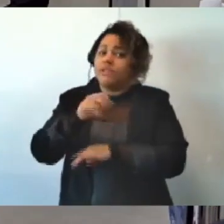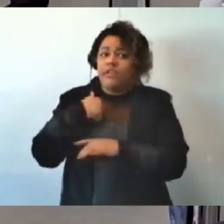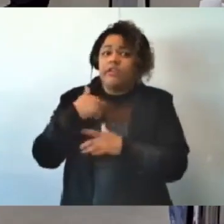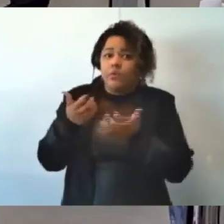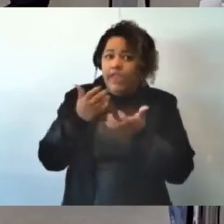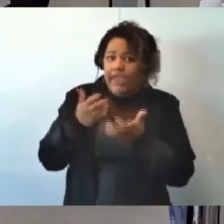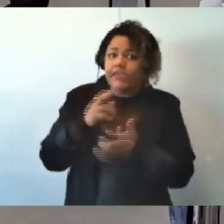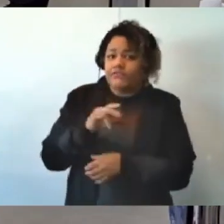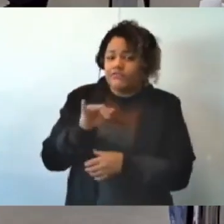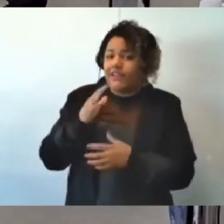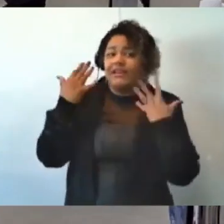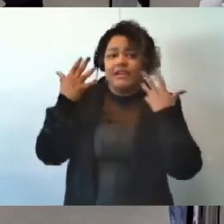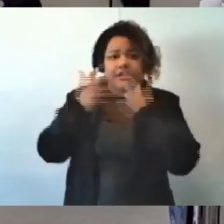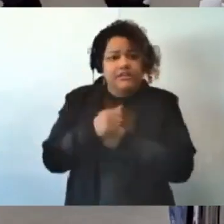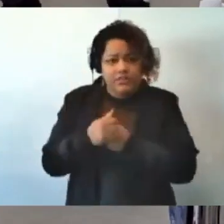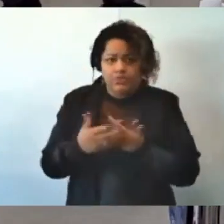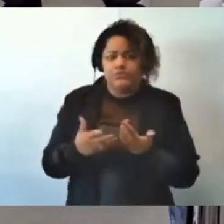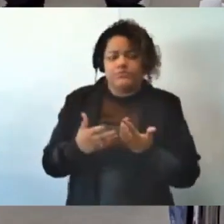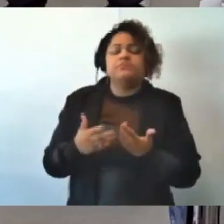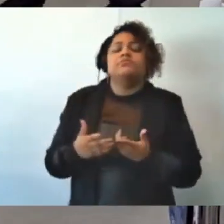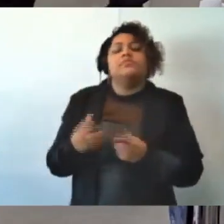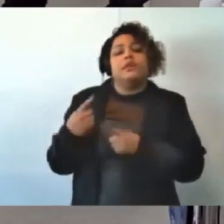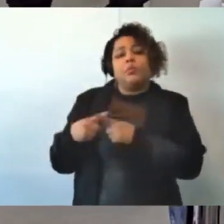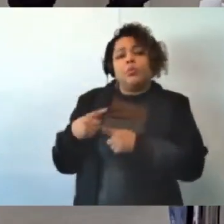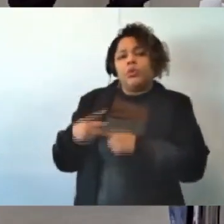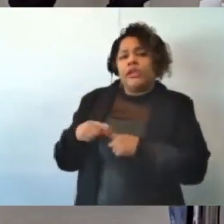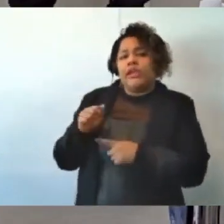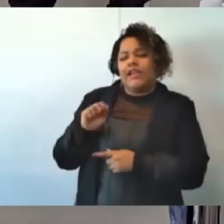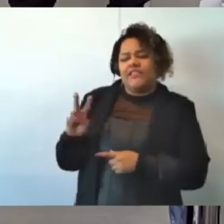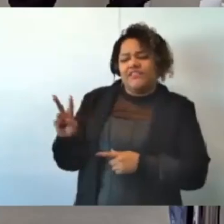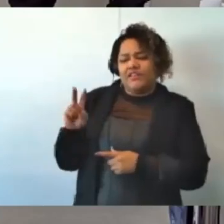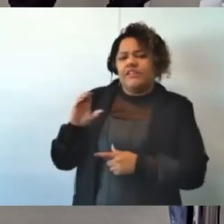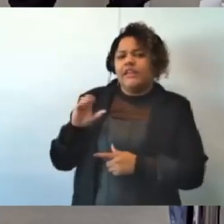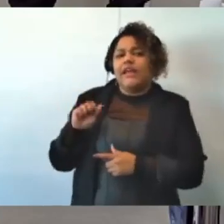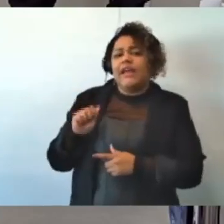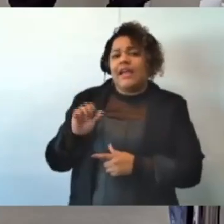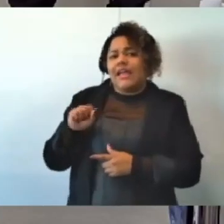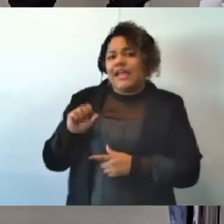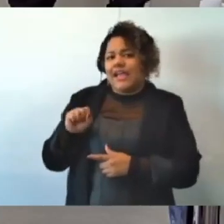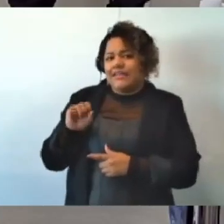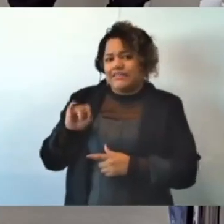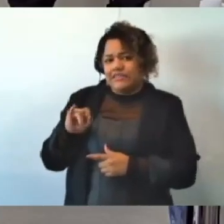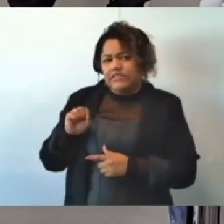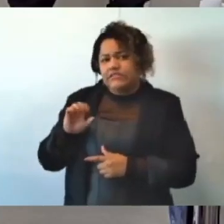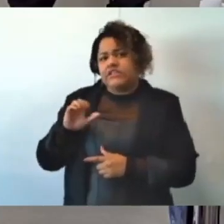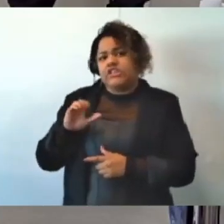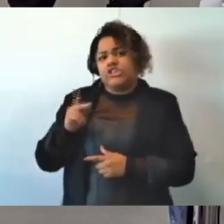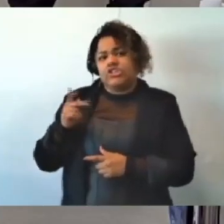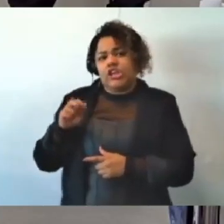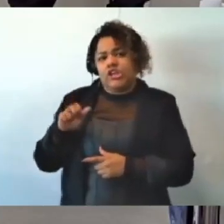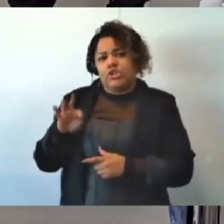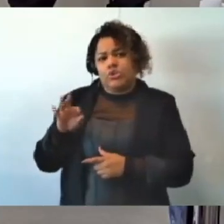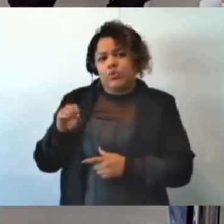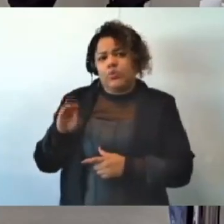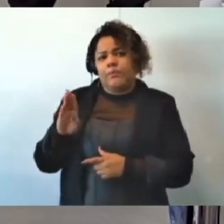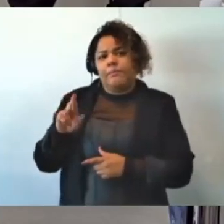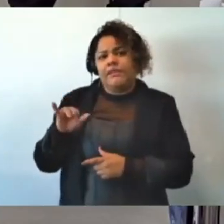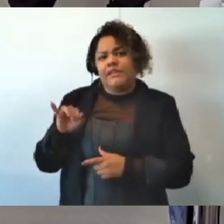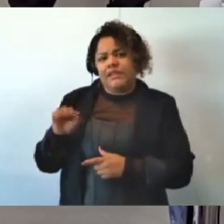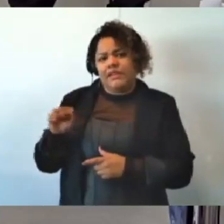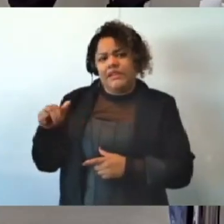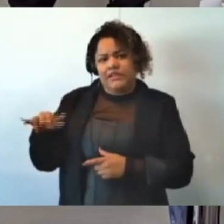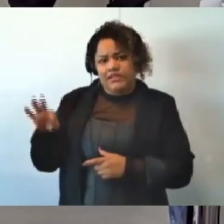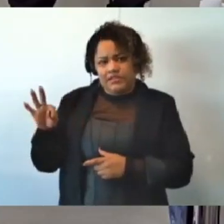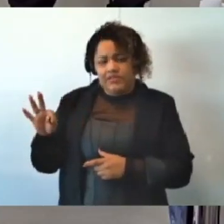a Chateaubriand também é cuidada pelos moradores. O nosso prédio, a gente gasta horrores, né,